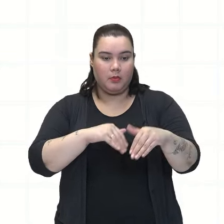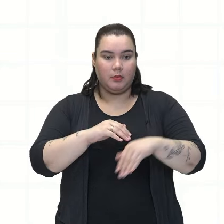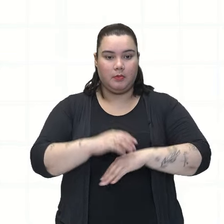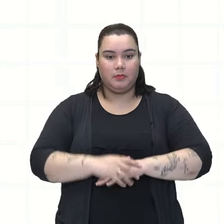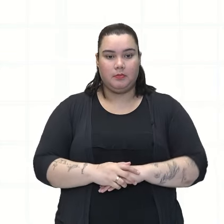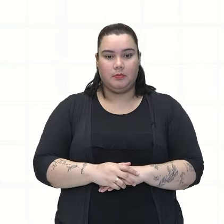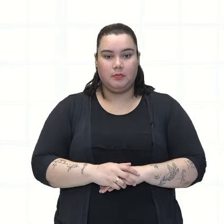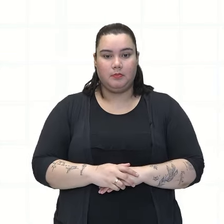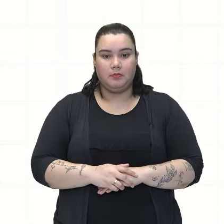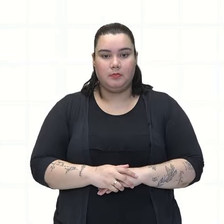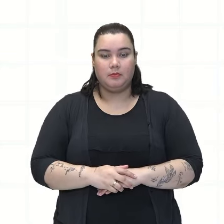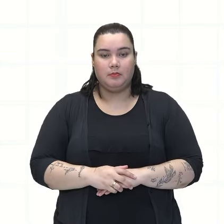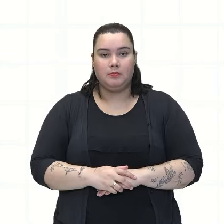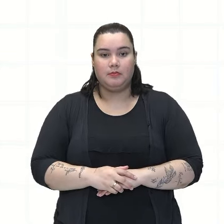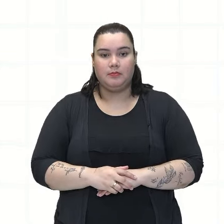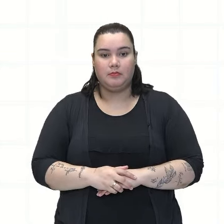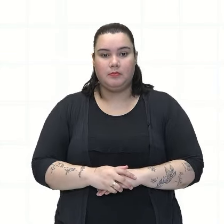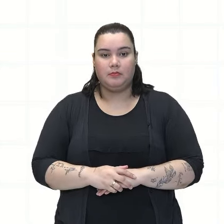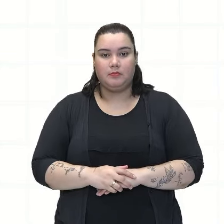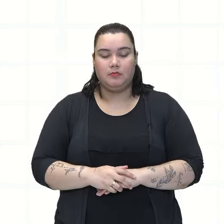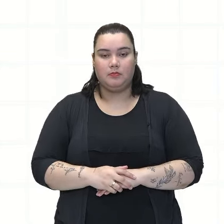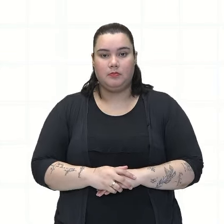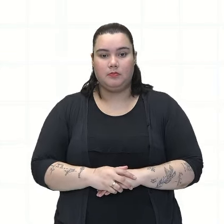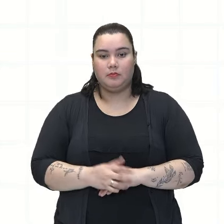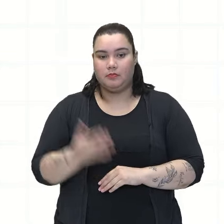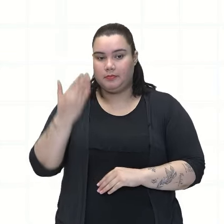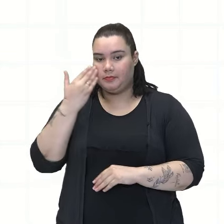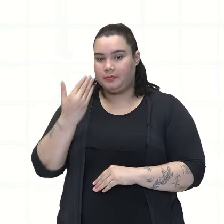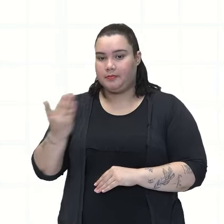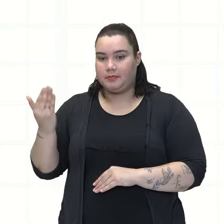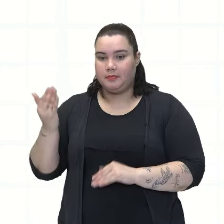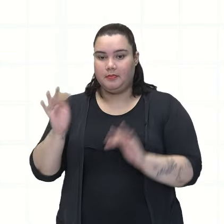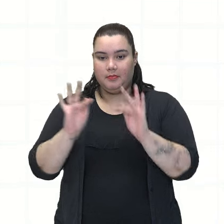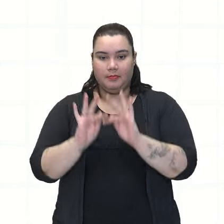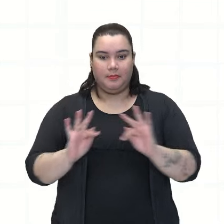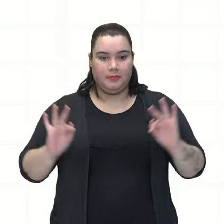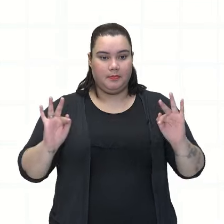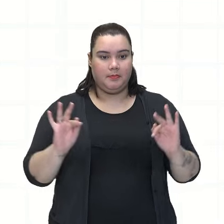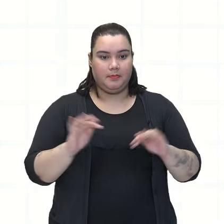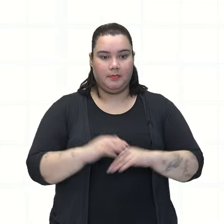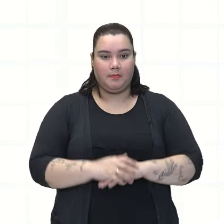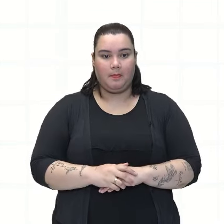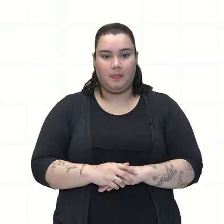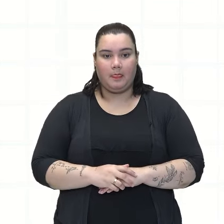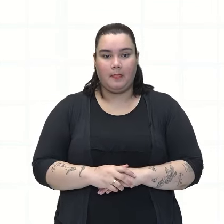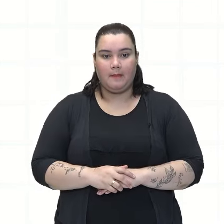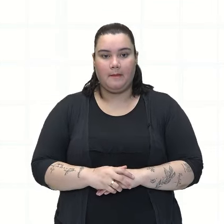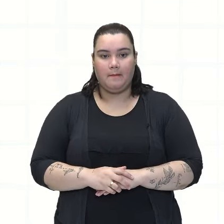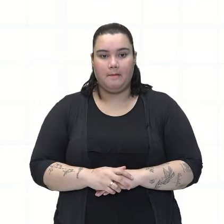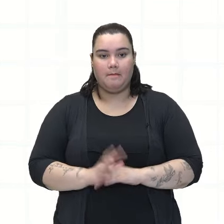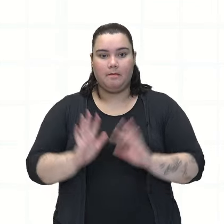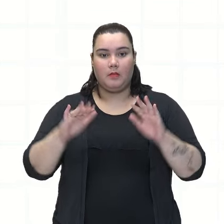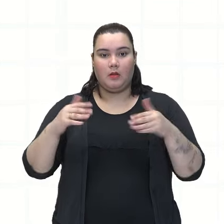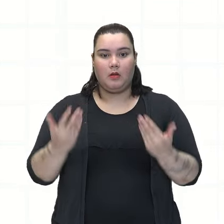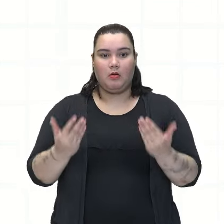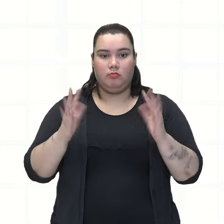um exame, uma prova. Quando? Tomorrow. Ou seja, eventos